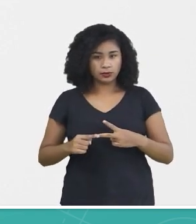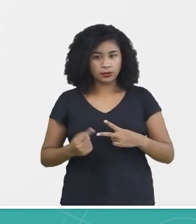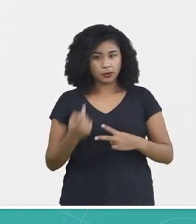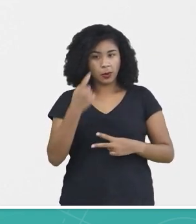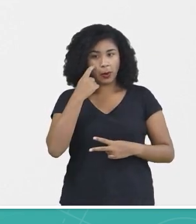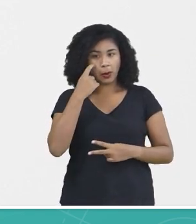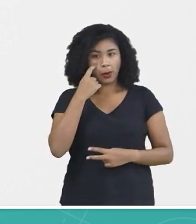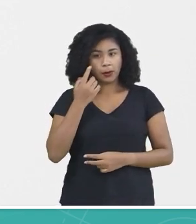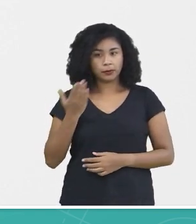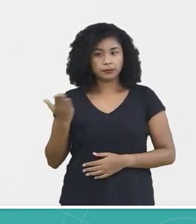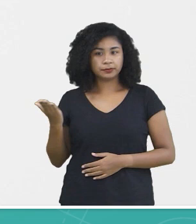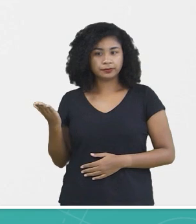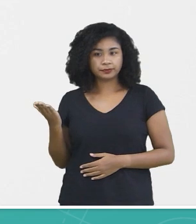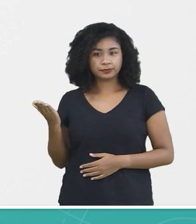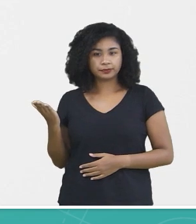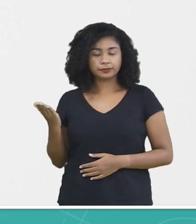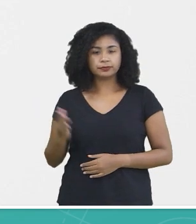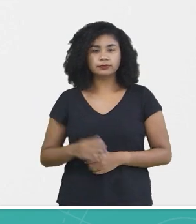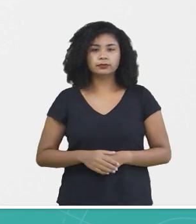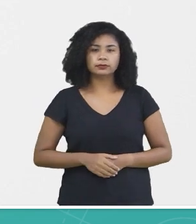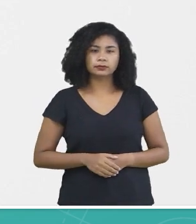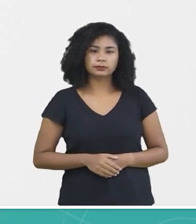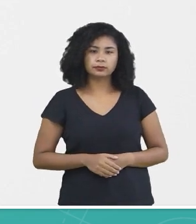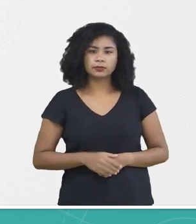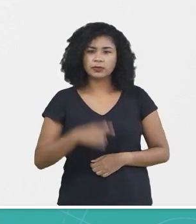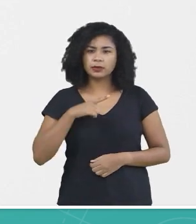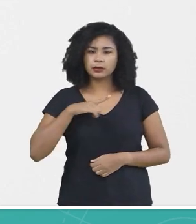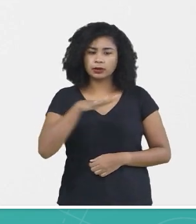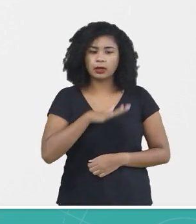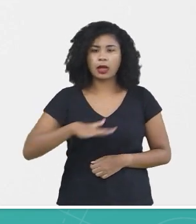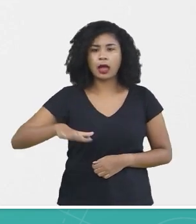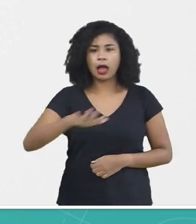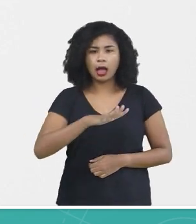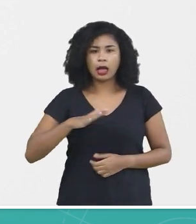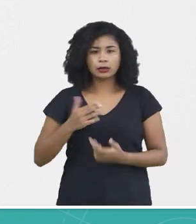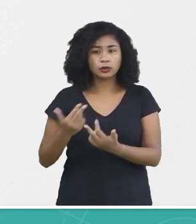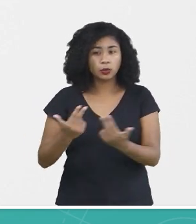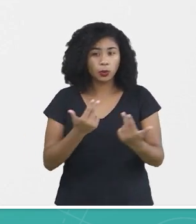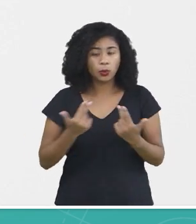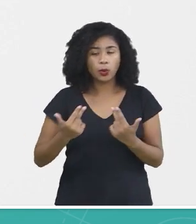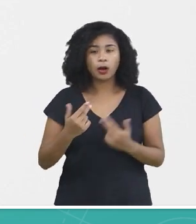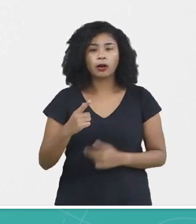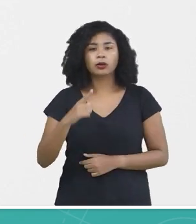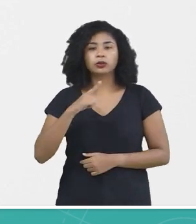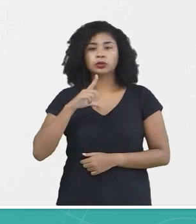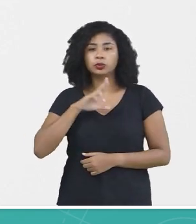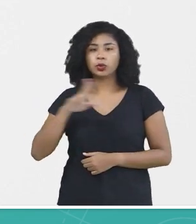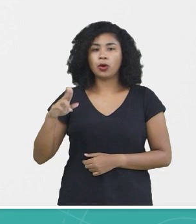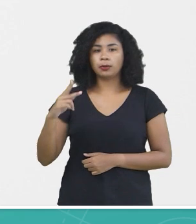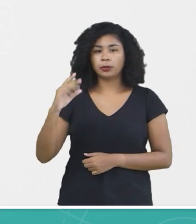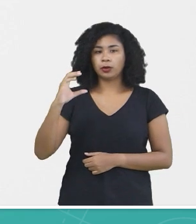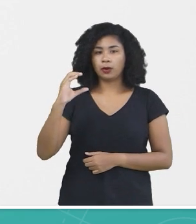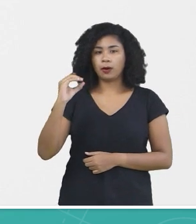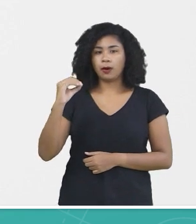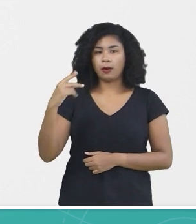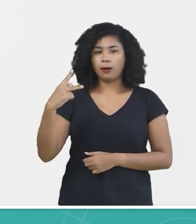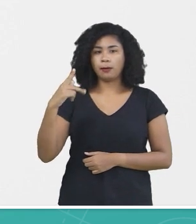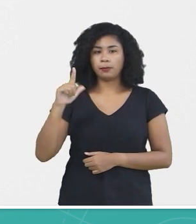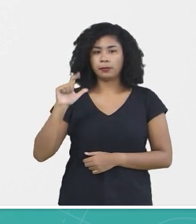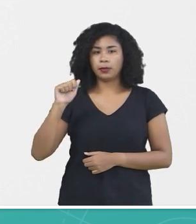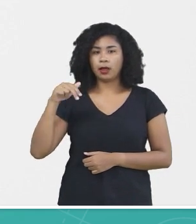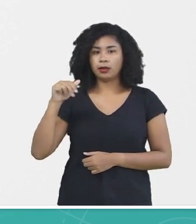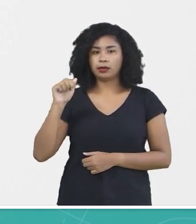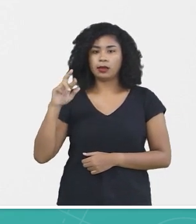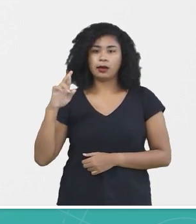As retas quando elas estão no mesmo plano, elas são chamadas de coplanares. Então, vocês podem observar essa